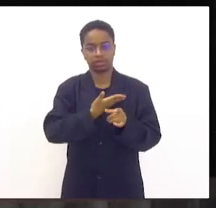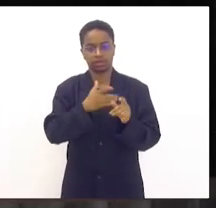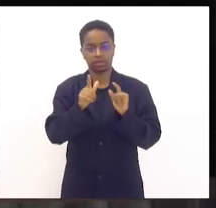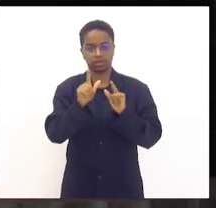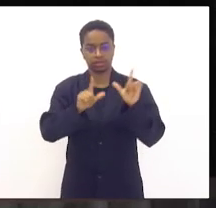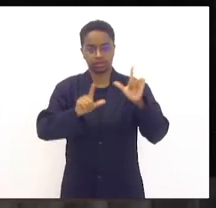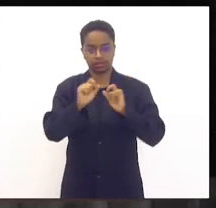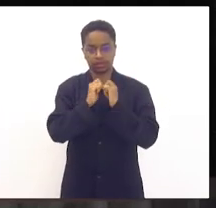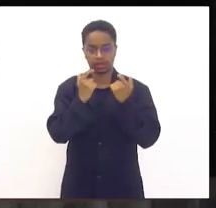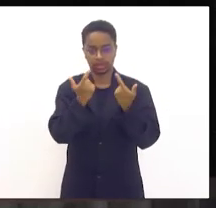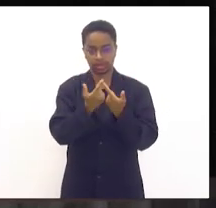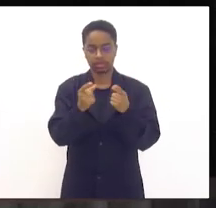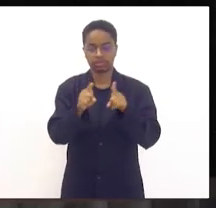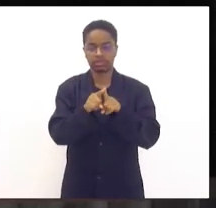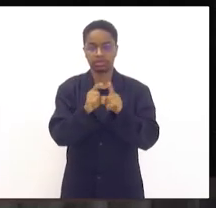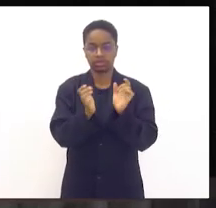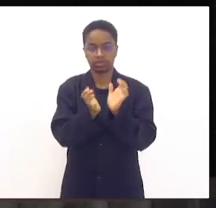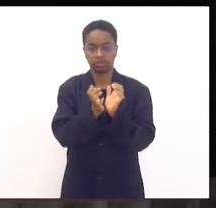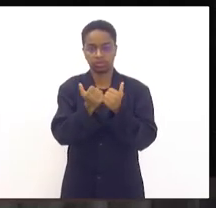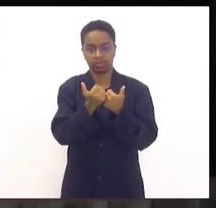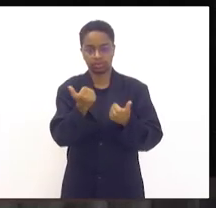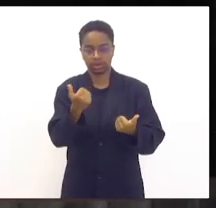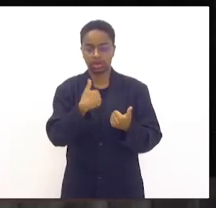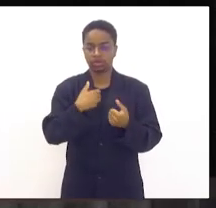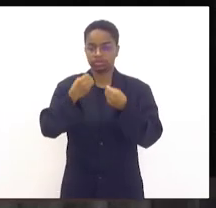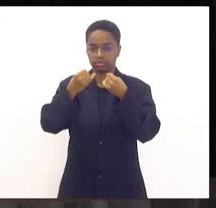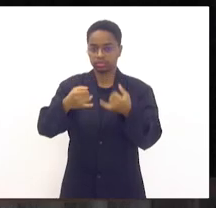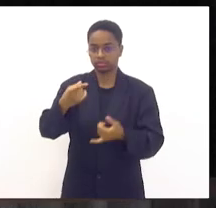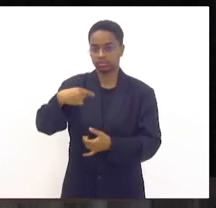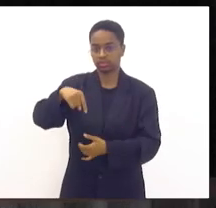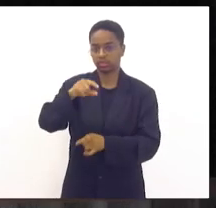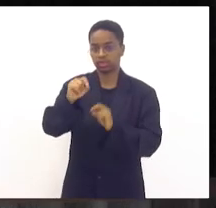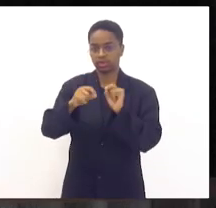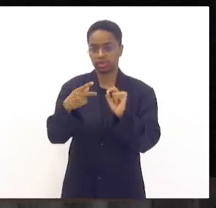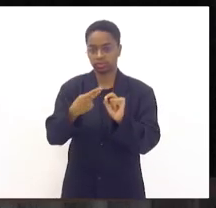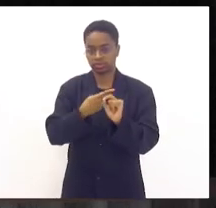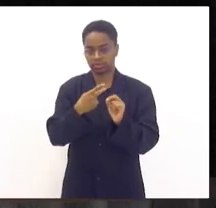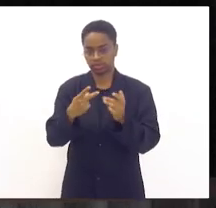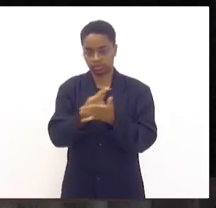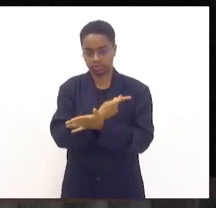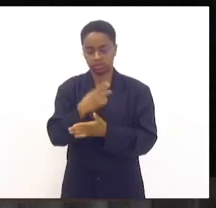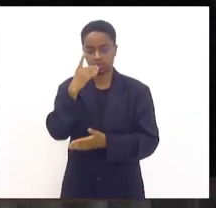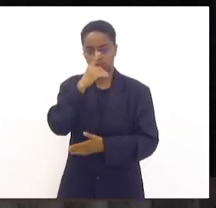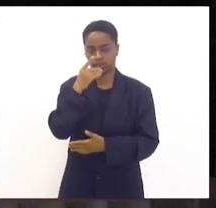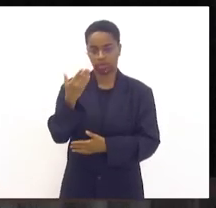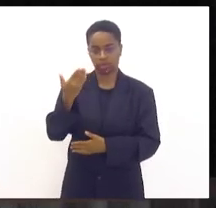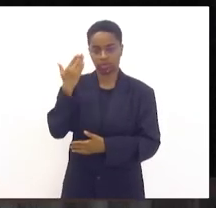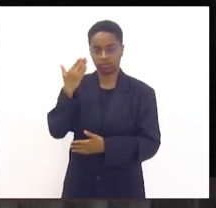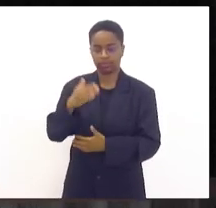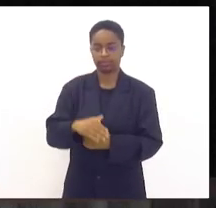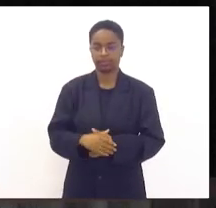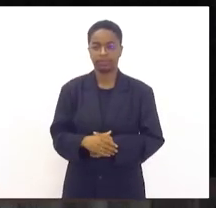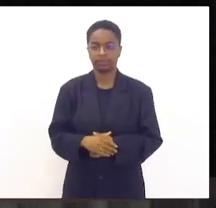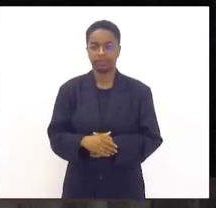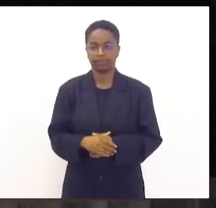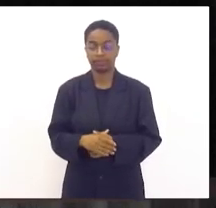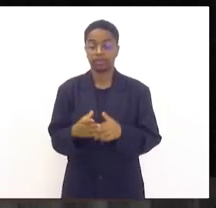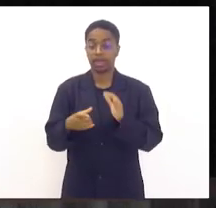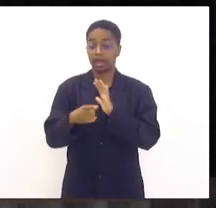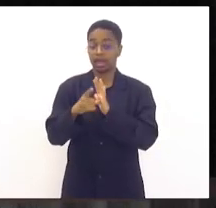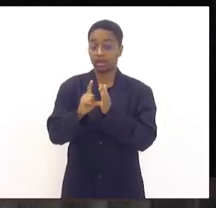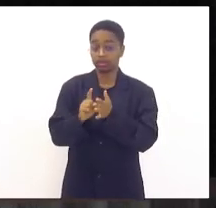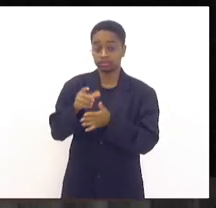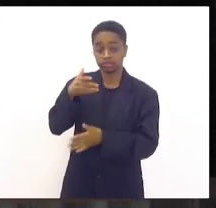assessores. Eu vou relatar para vocês o que aconteceu comigo no domingo. Antes de eu fazer esse